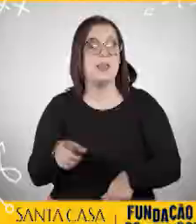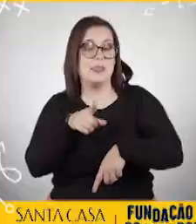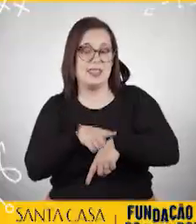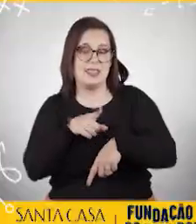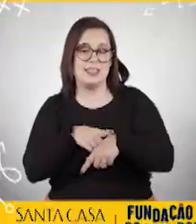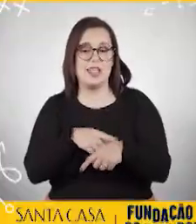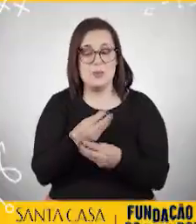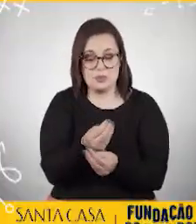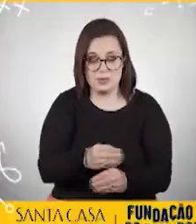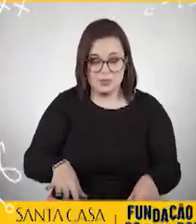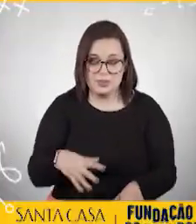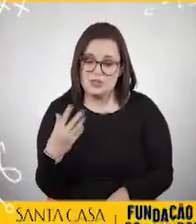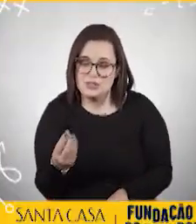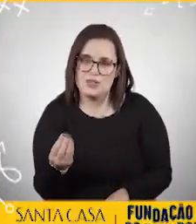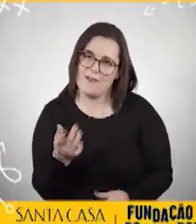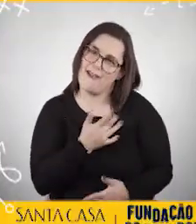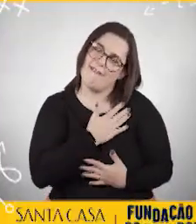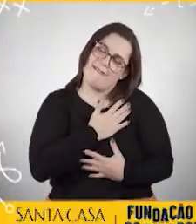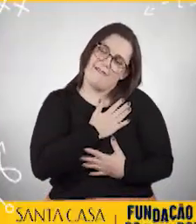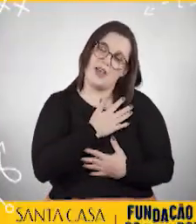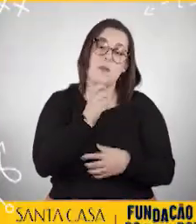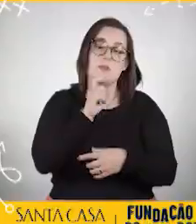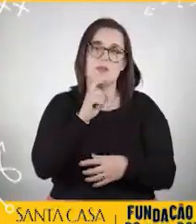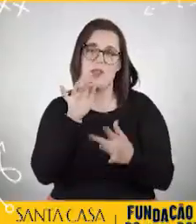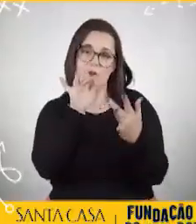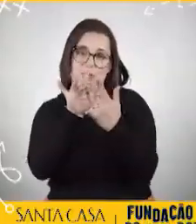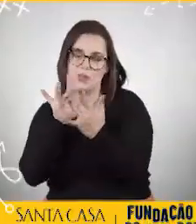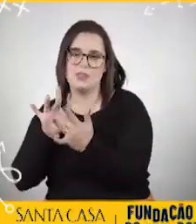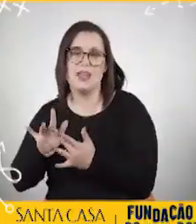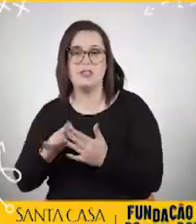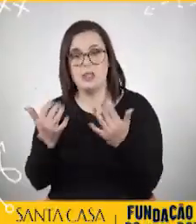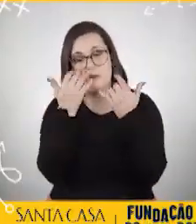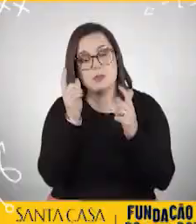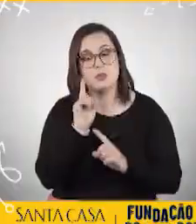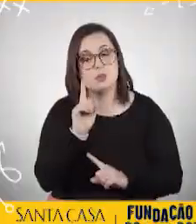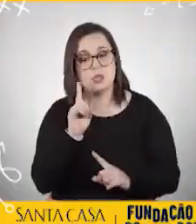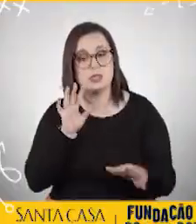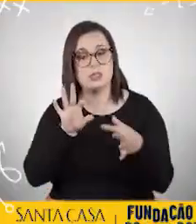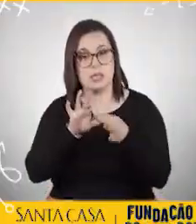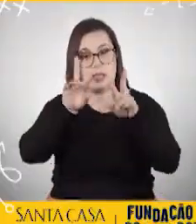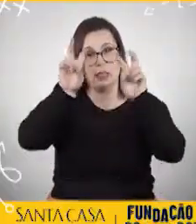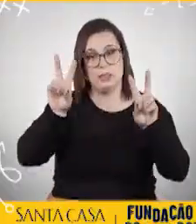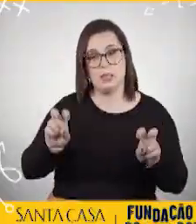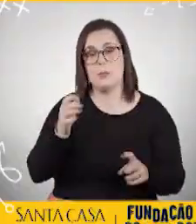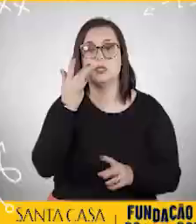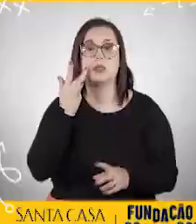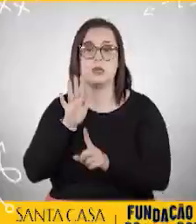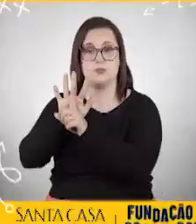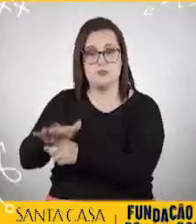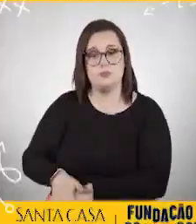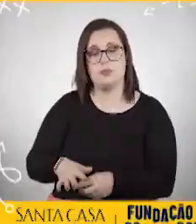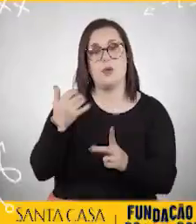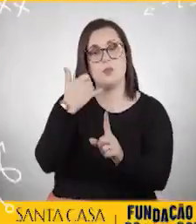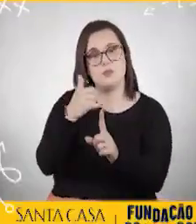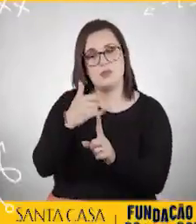Um momento que fez a delícia dos mais jovens, que tiveram a possibilidade de contactar com importantes mensagens ligadas a temas como o